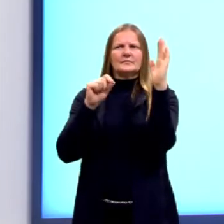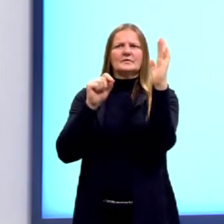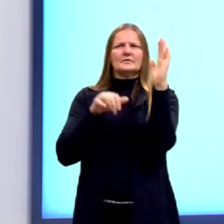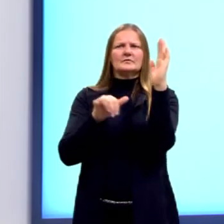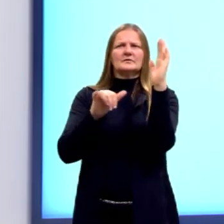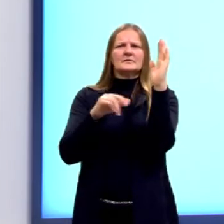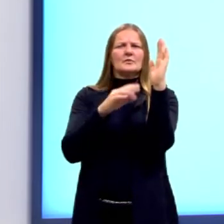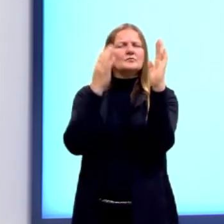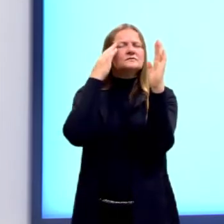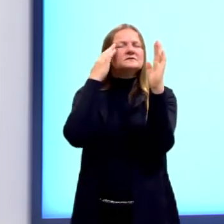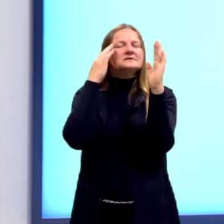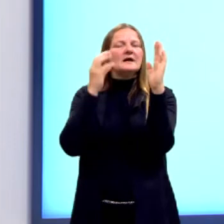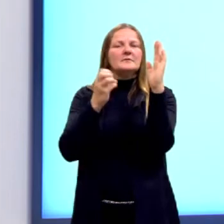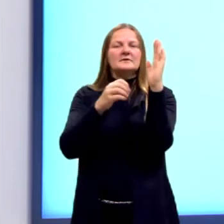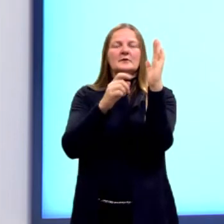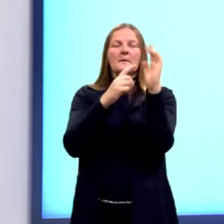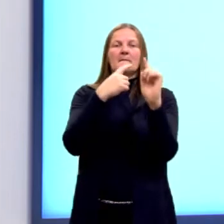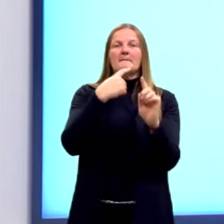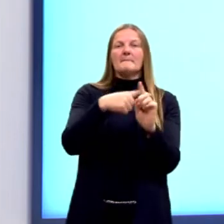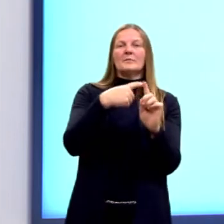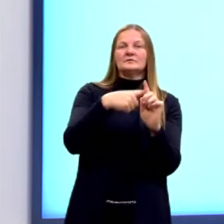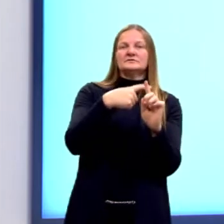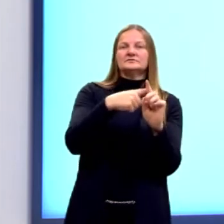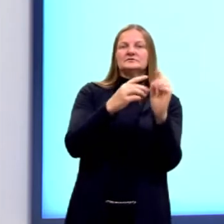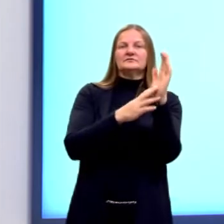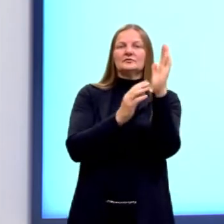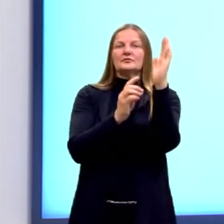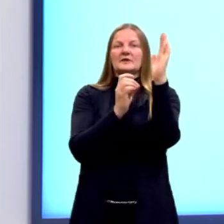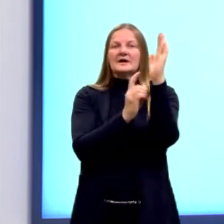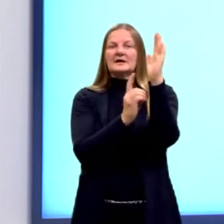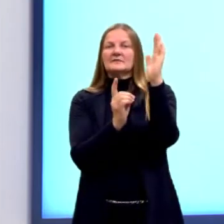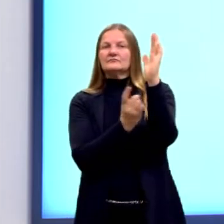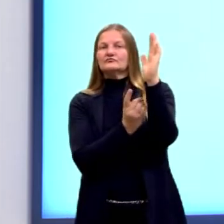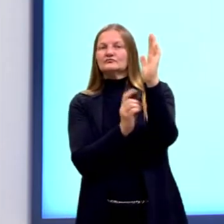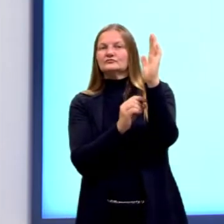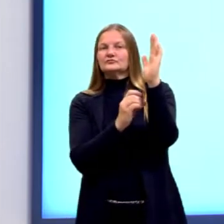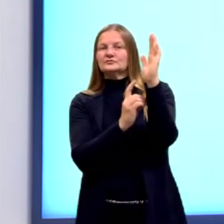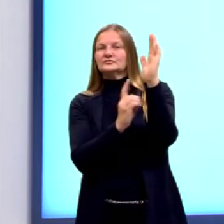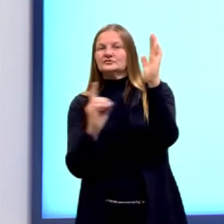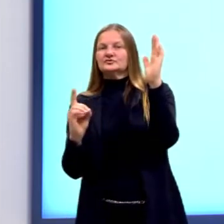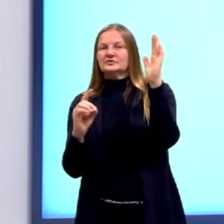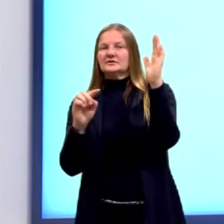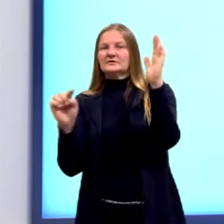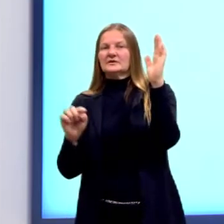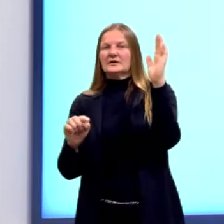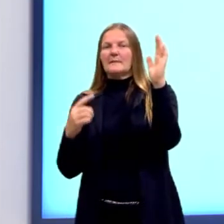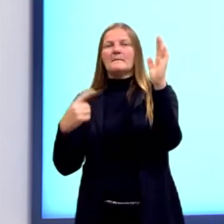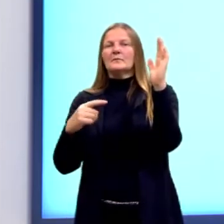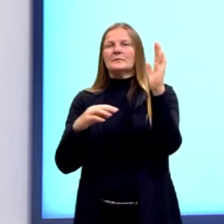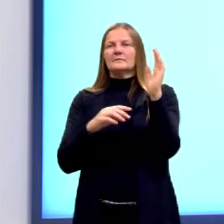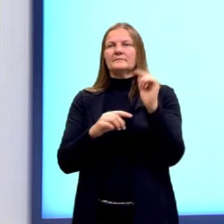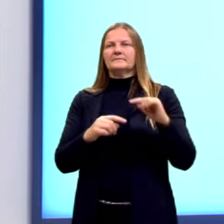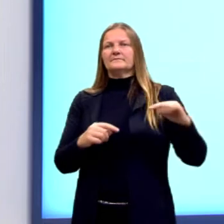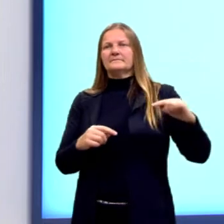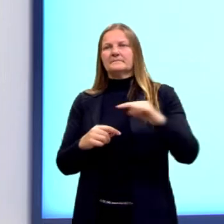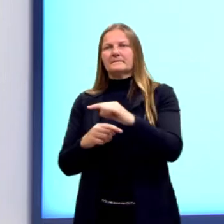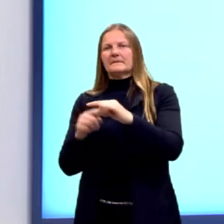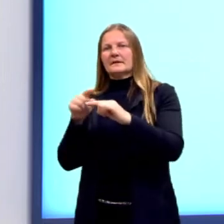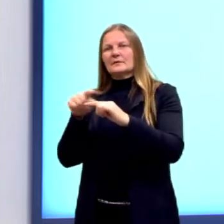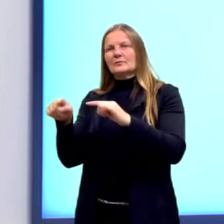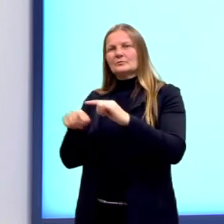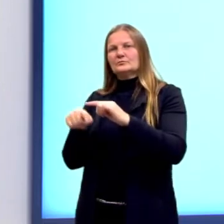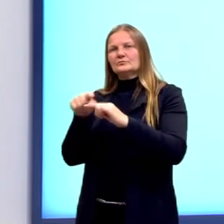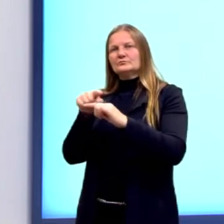que acontece como que a gente sabe né que essa carta positiva ela quer ir para este lado aqui do cão ela quer se movimentar para este lado